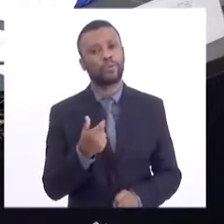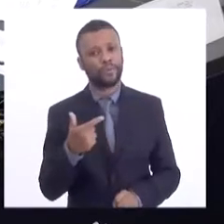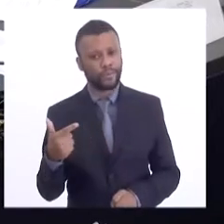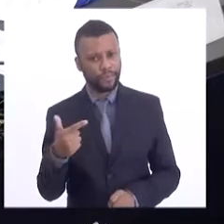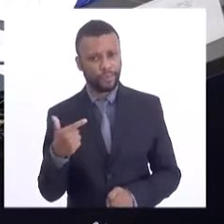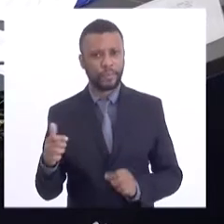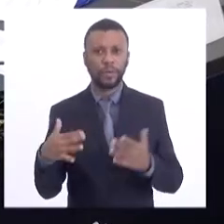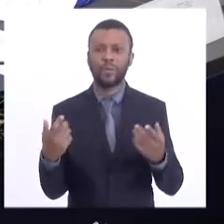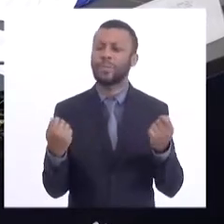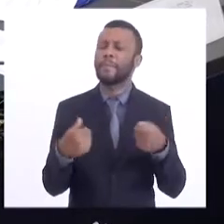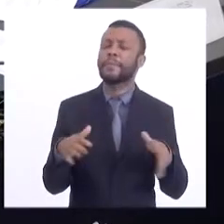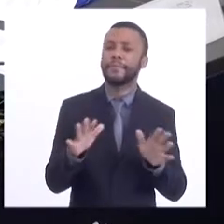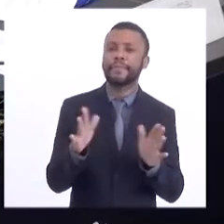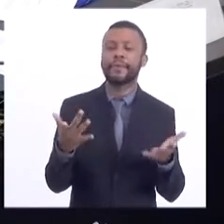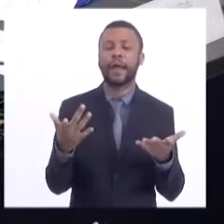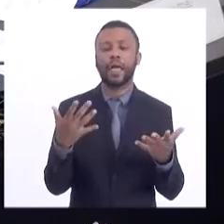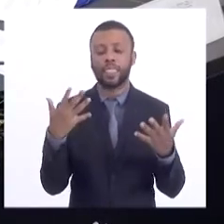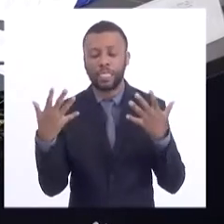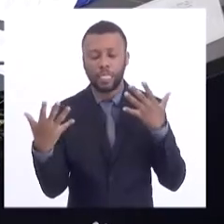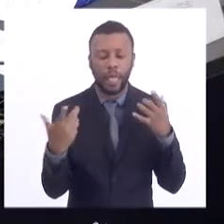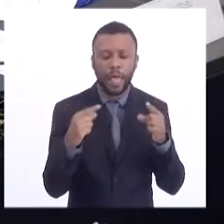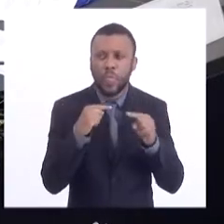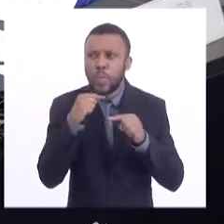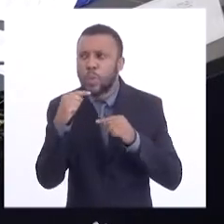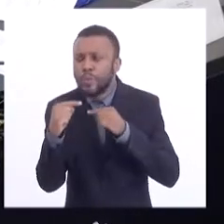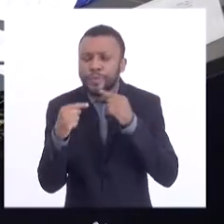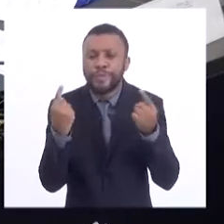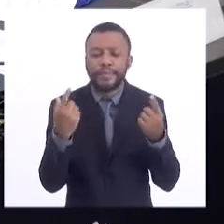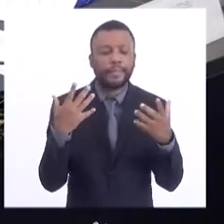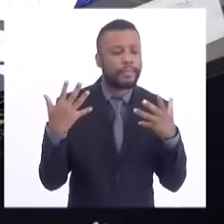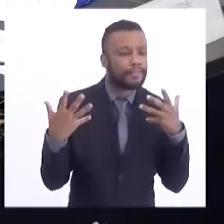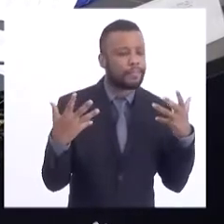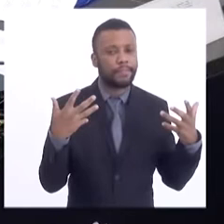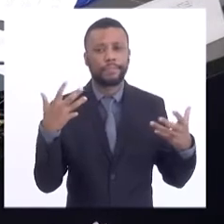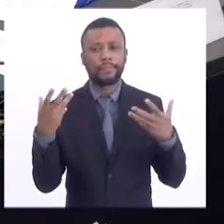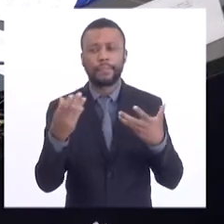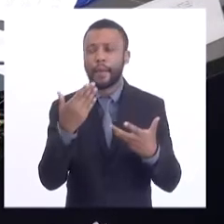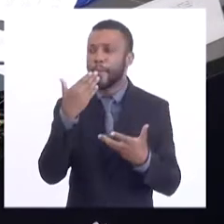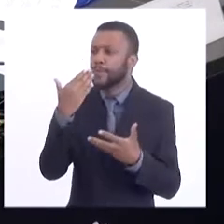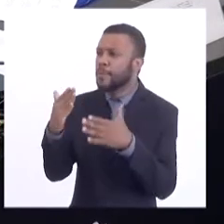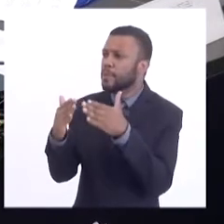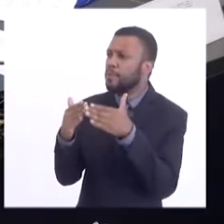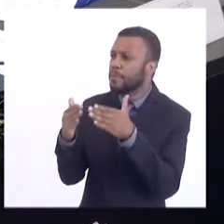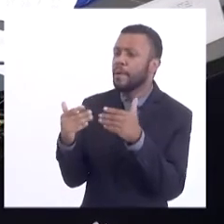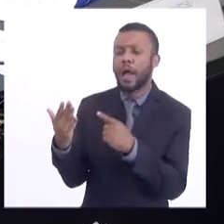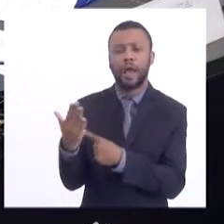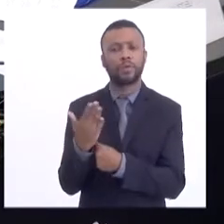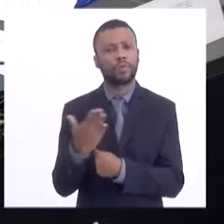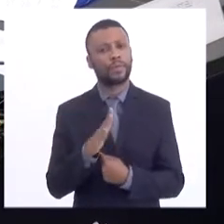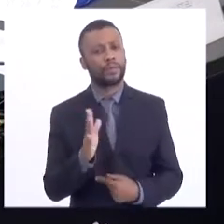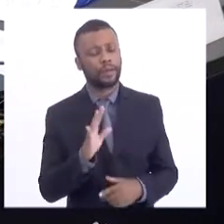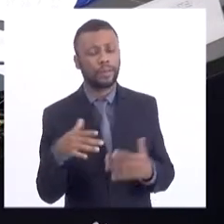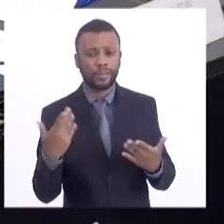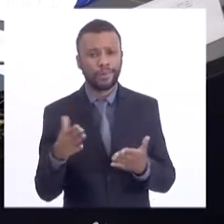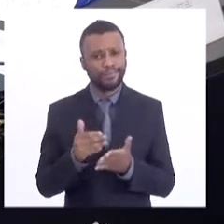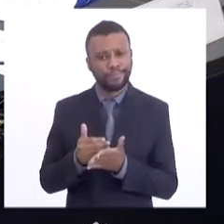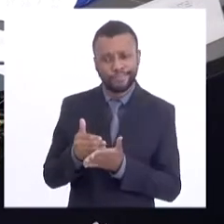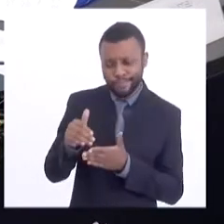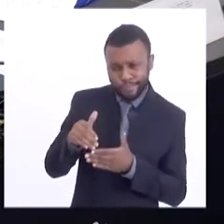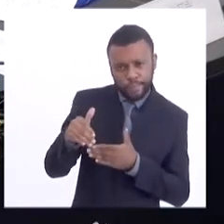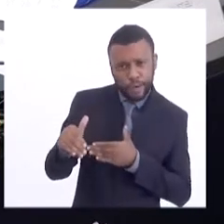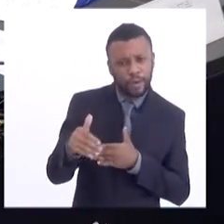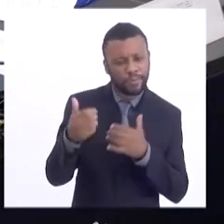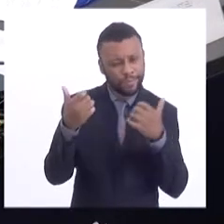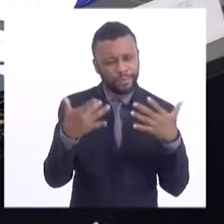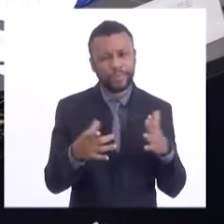ficar batendo cabeça e aí eu falei isso ainda pouco a